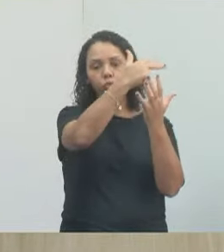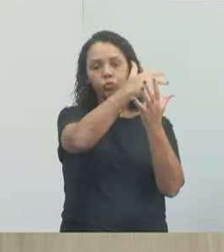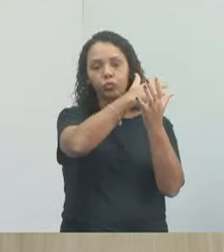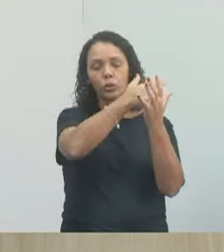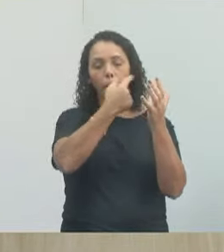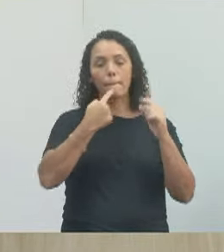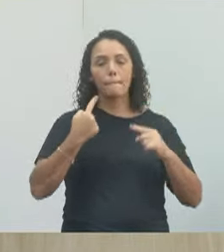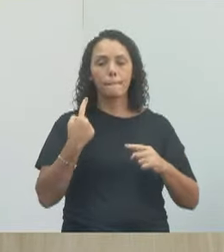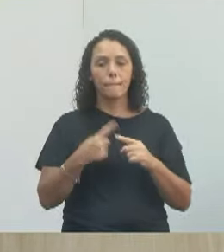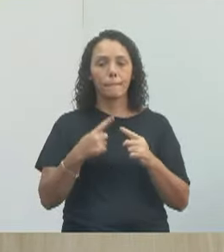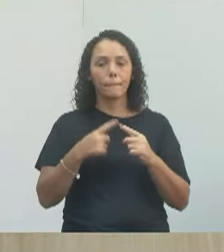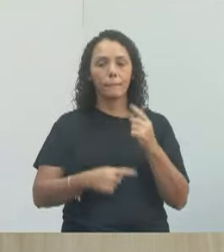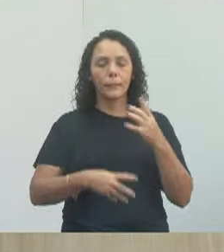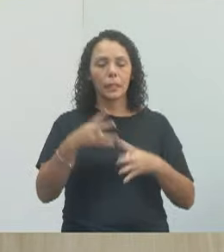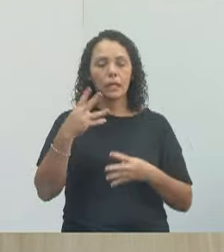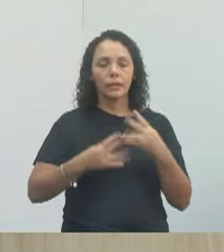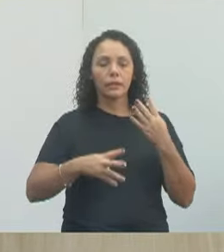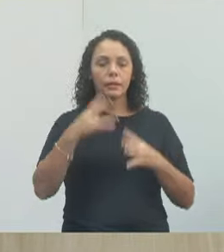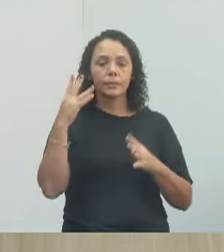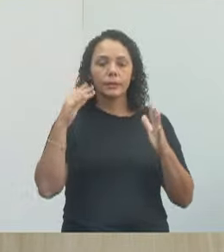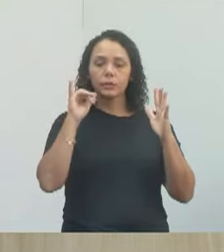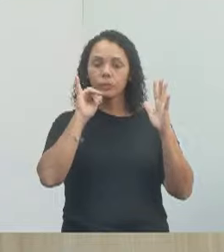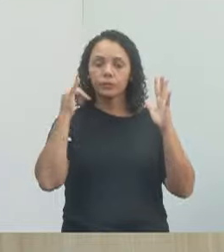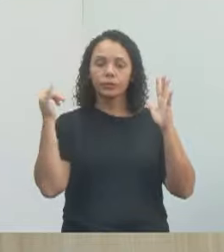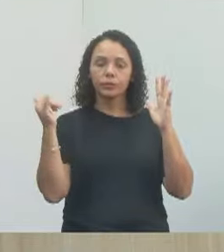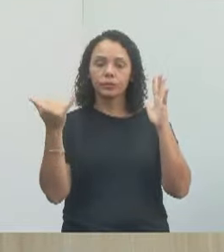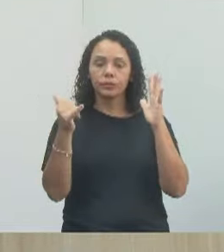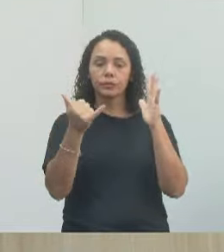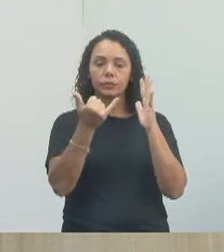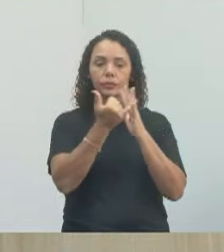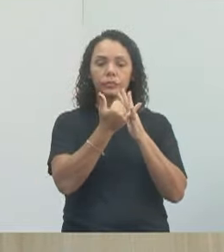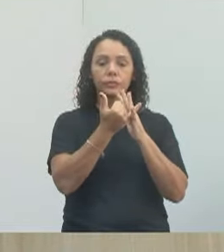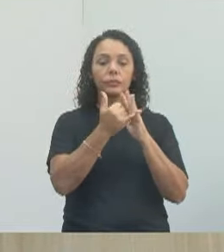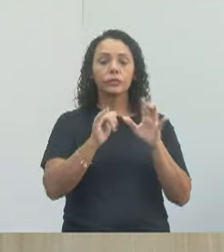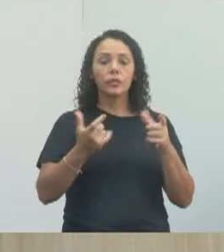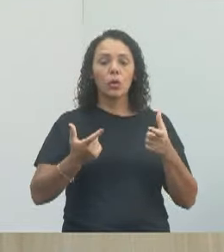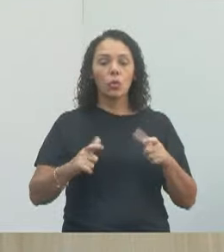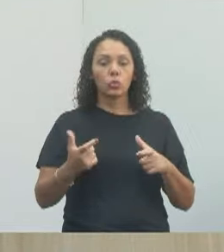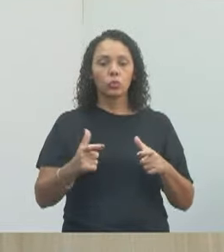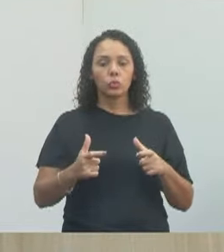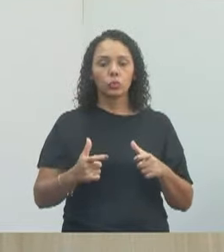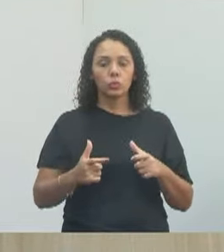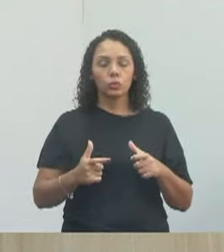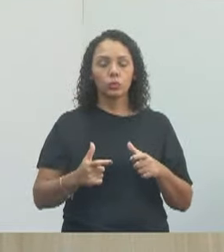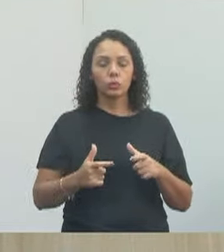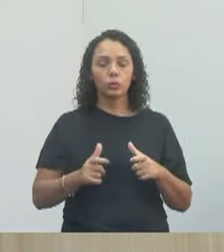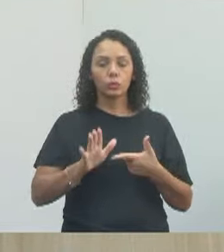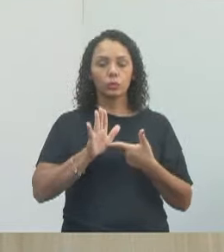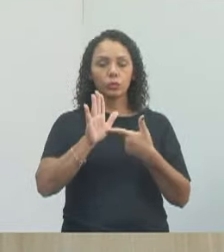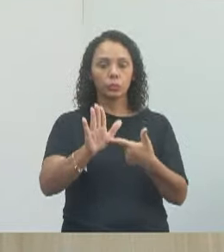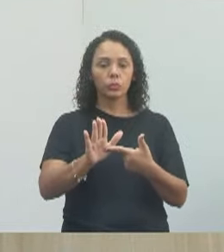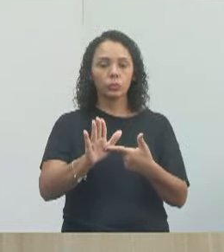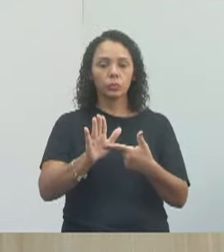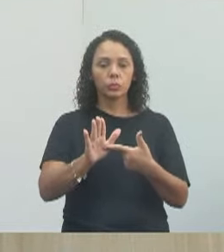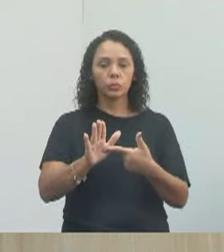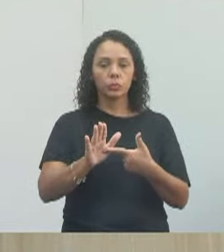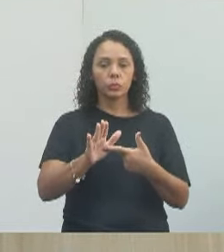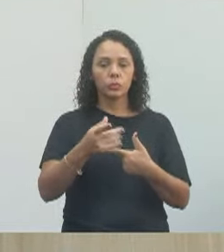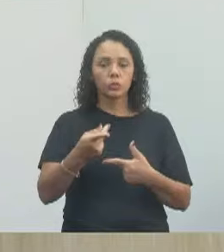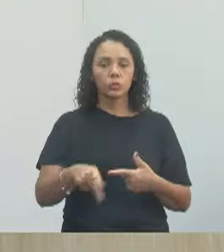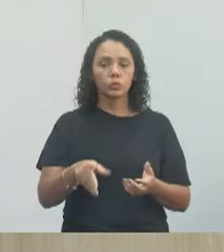Entrelaçados aos fios da rede elétrica nos locais adiante especificados